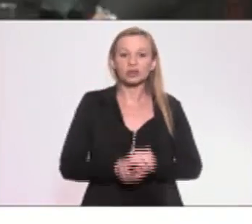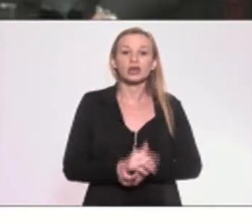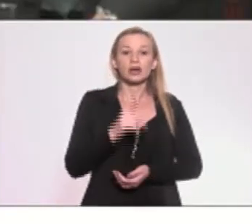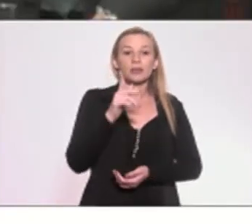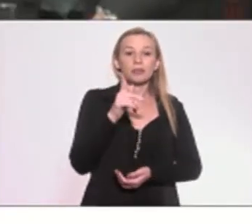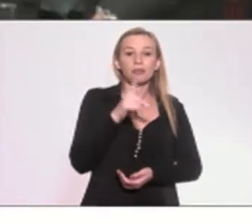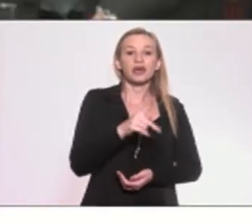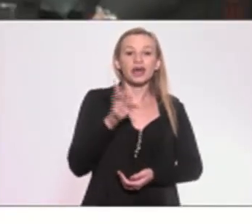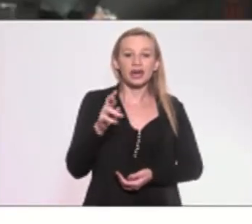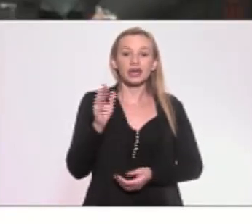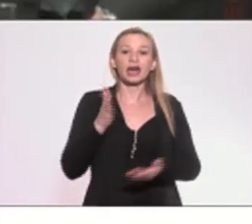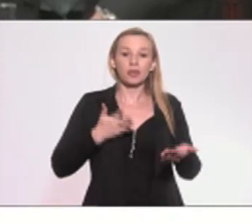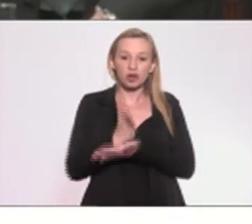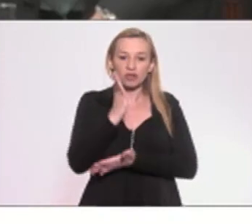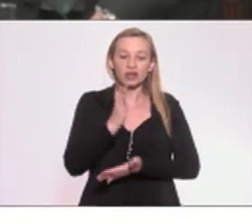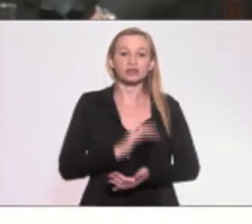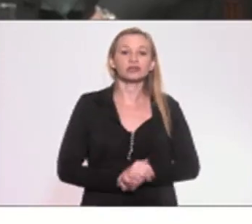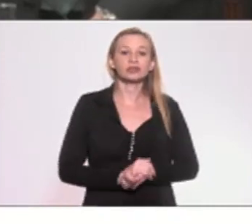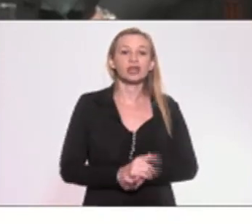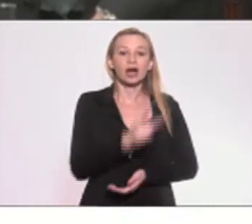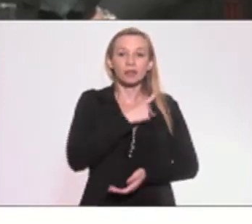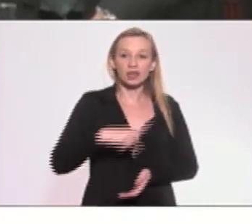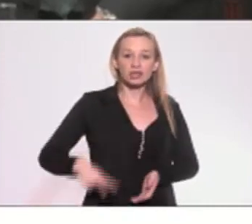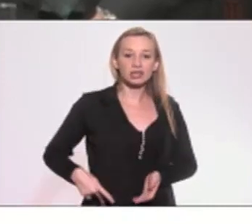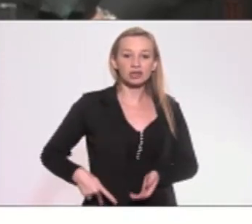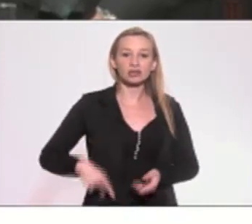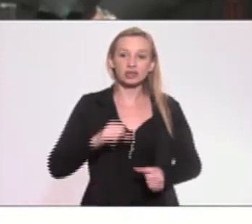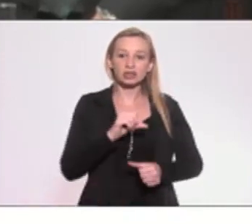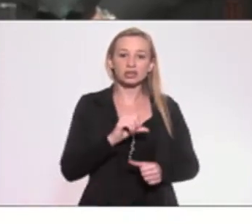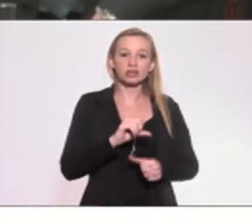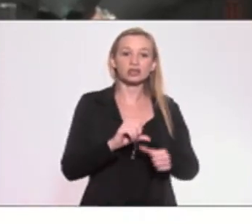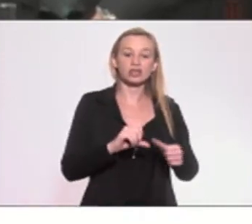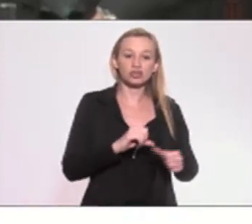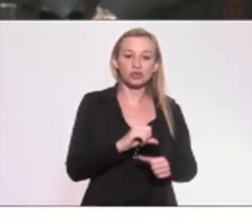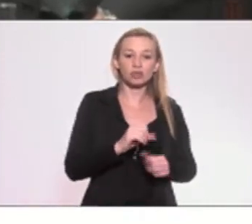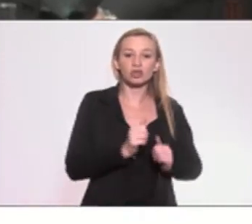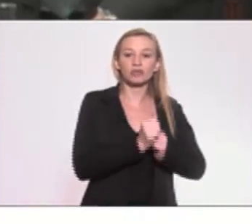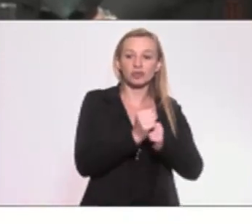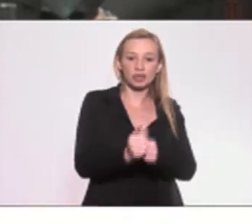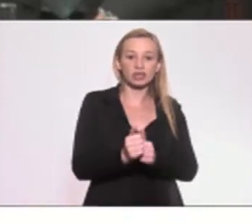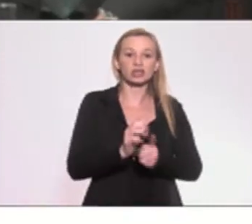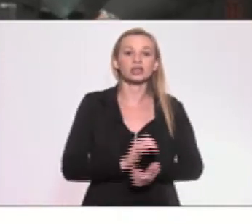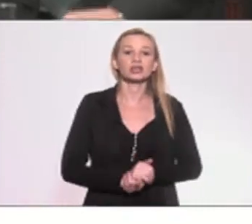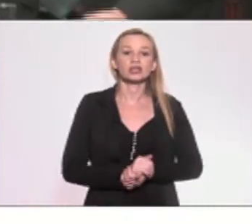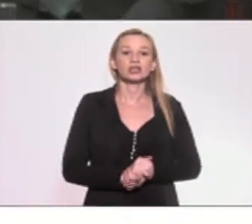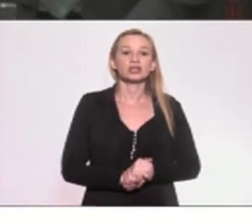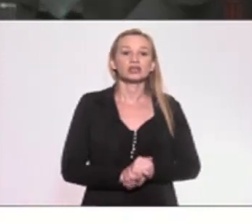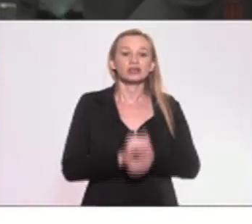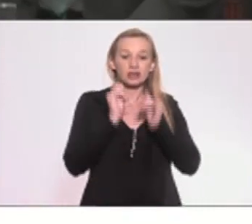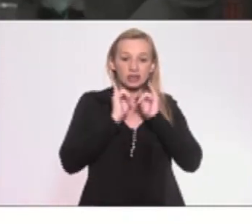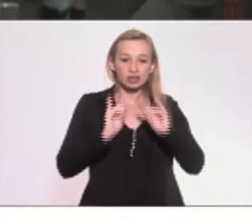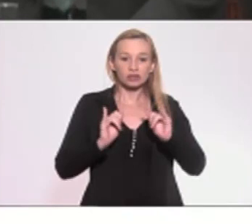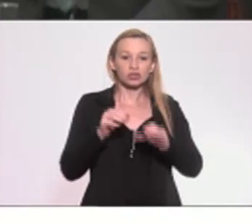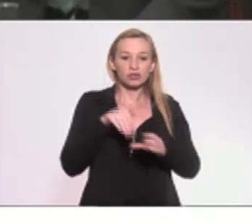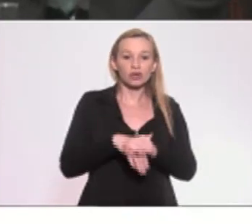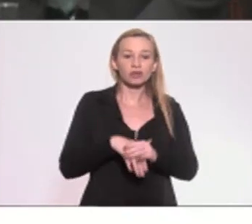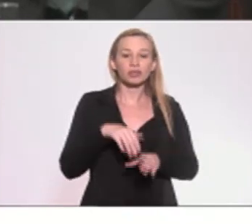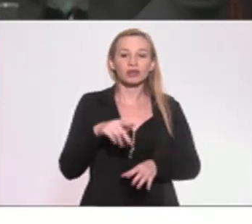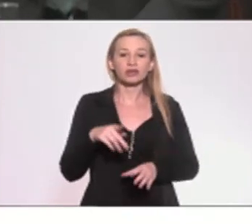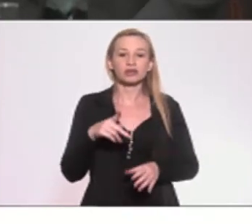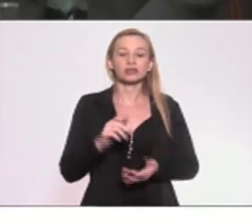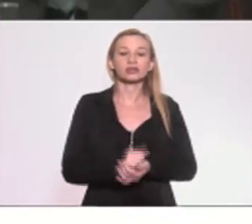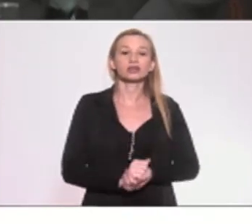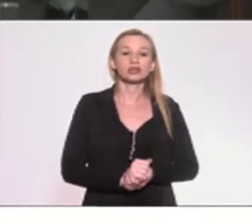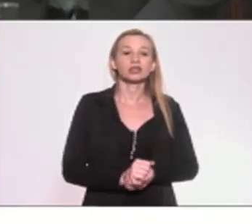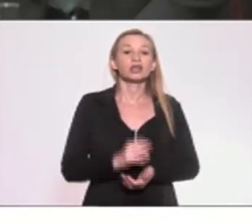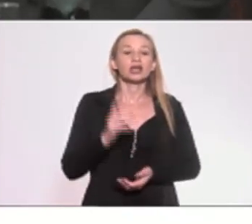PR foi aprovado. A presidência transforma o encaminhamento em declaração de voto. Então, para declarar voto,